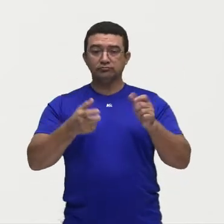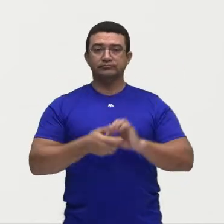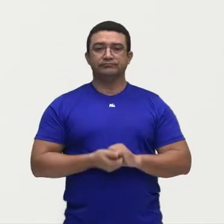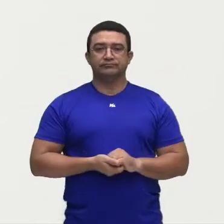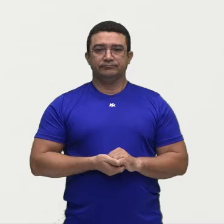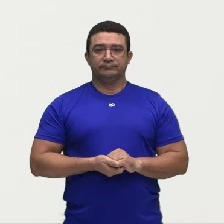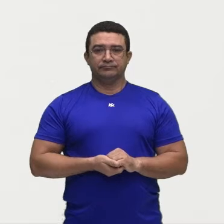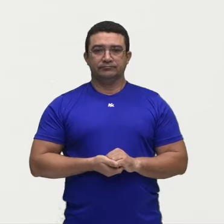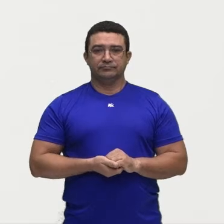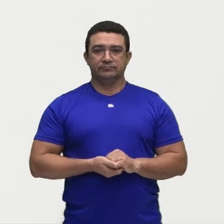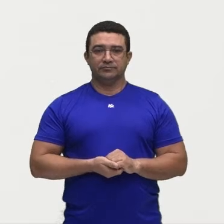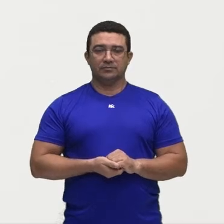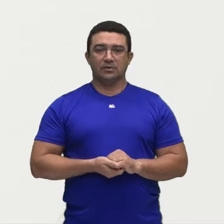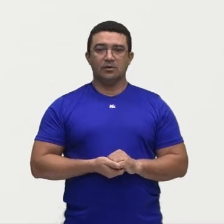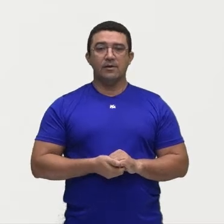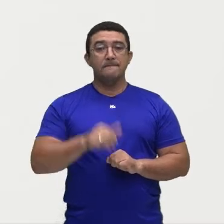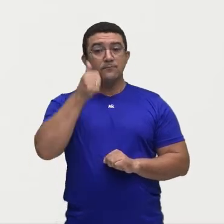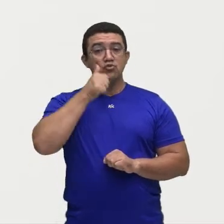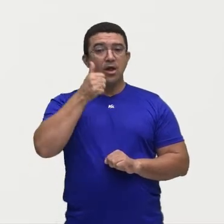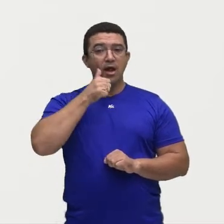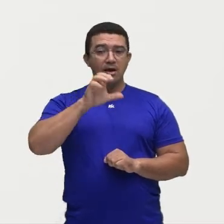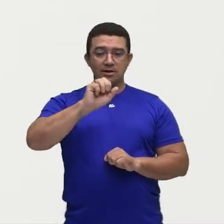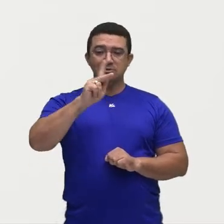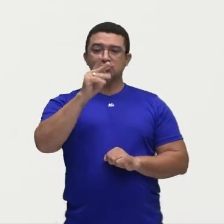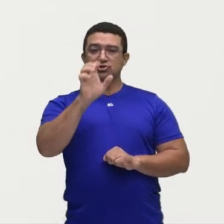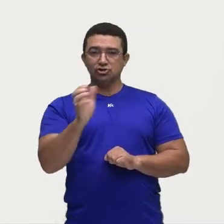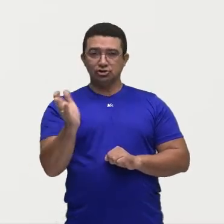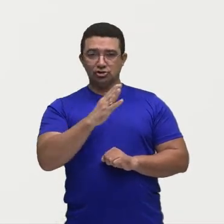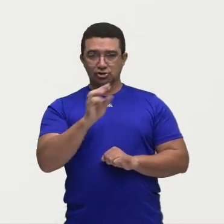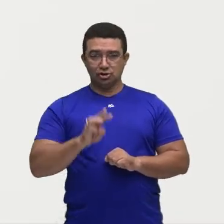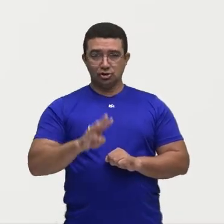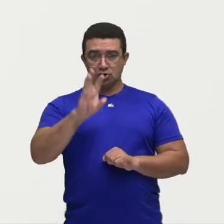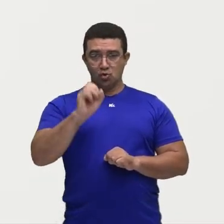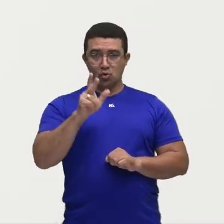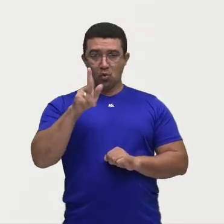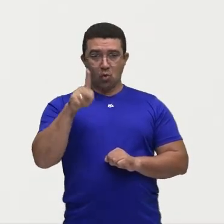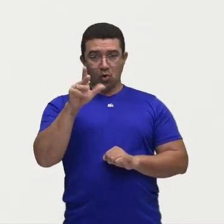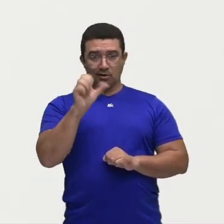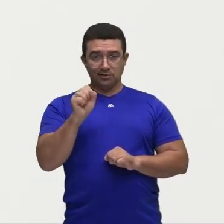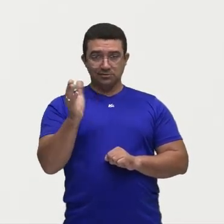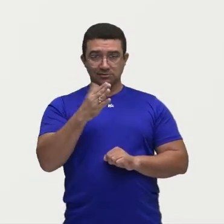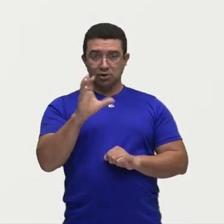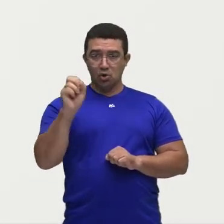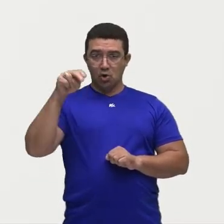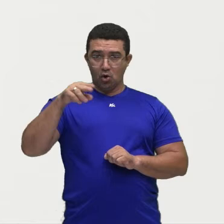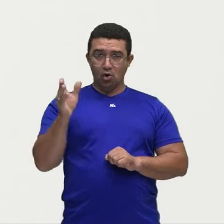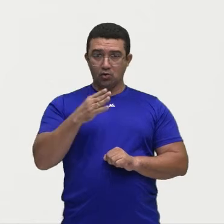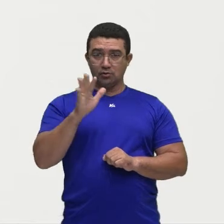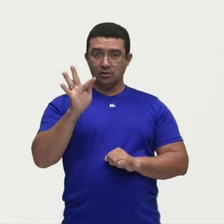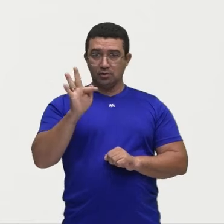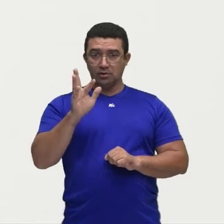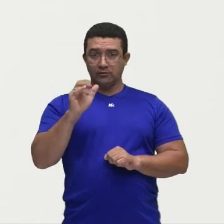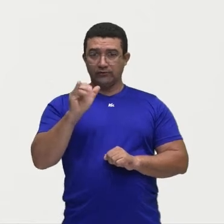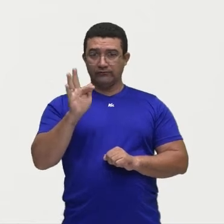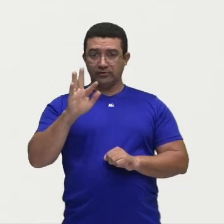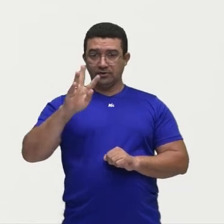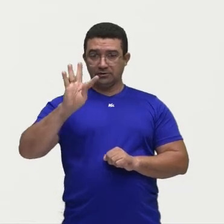aparecer aqui na minha resposta. Where does she work? Onde ela trabalha? Então, she, que é